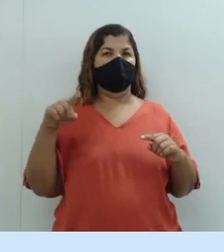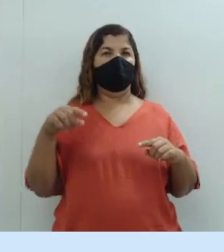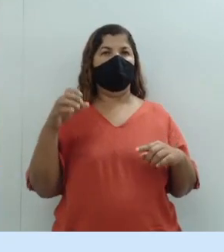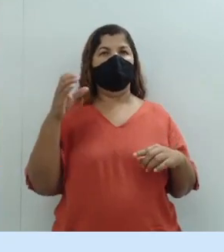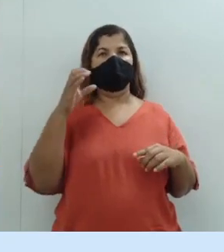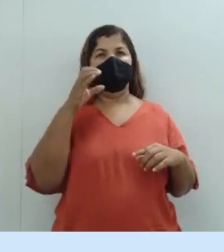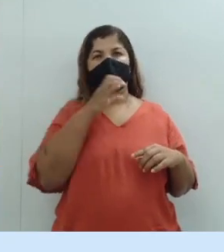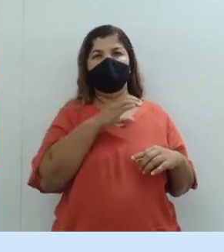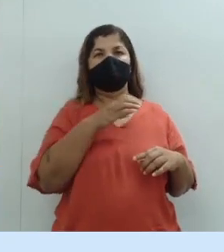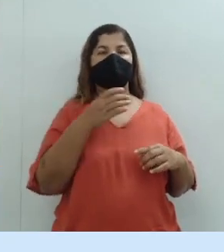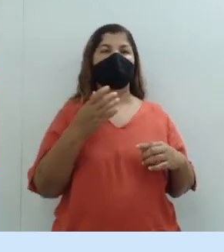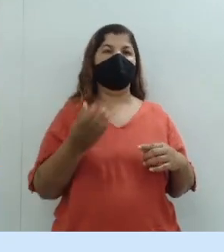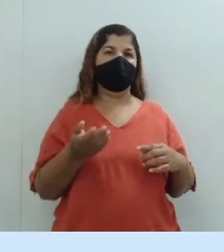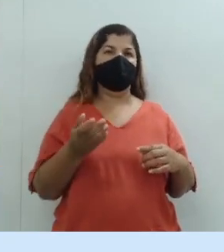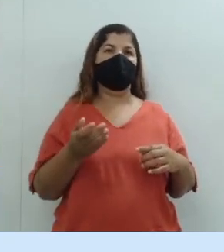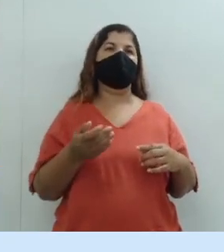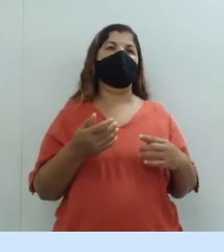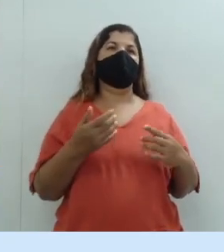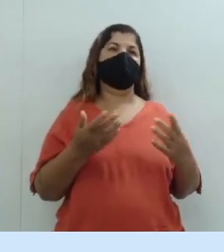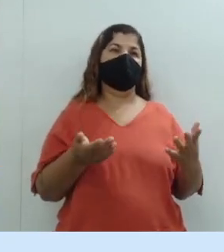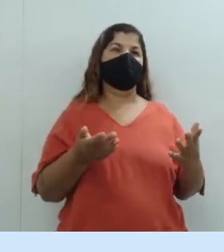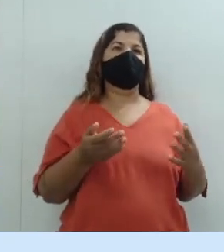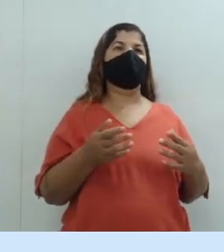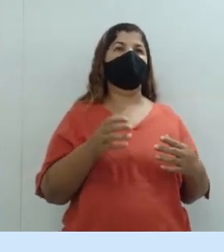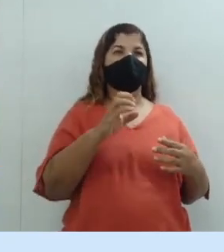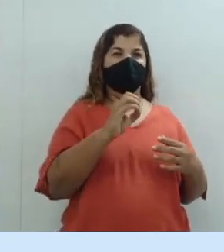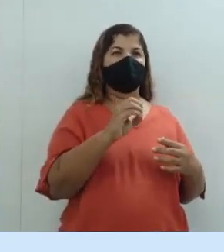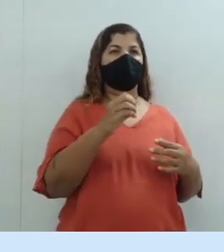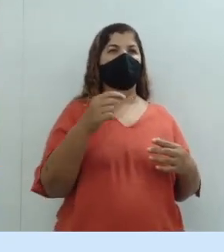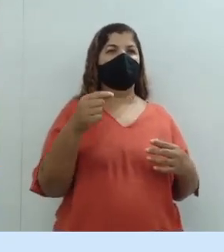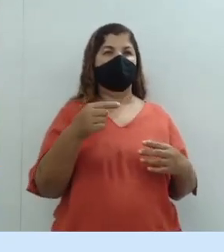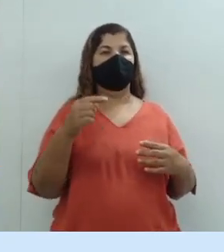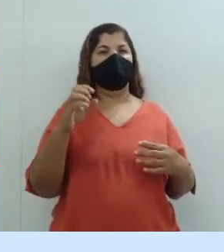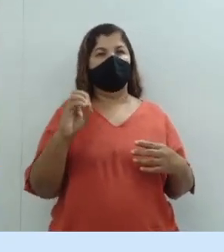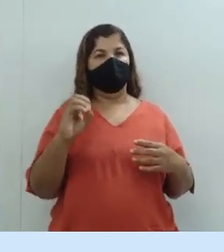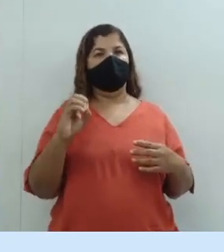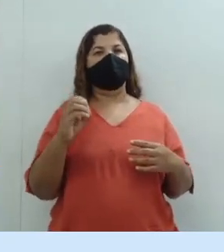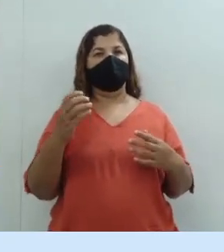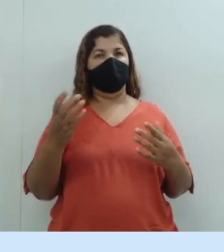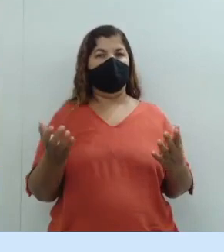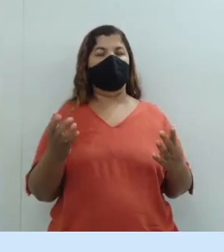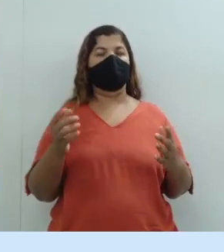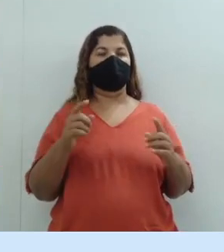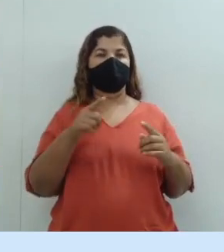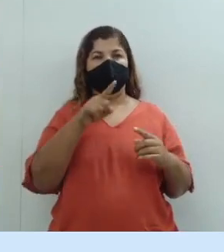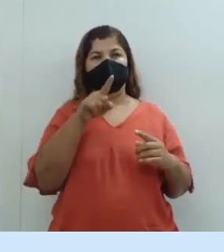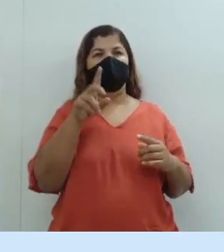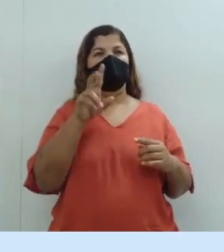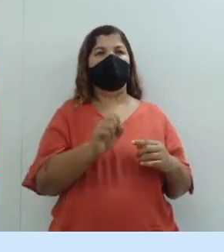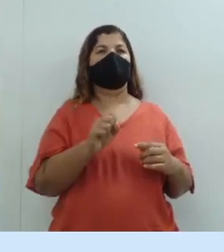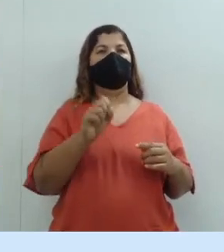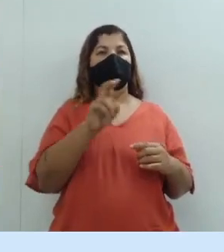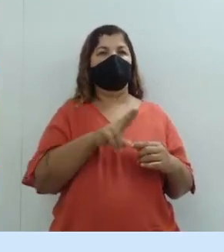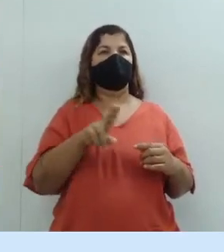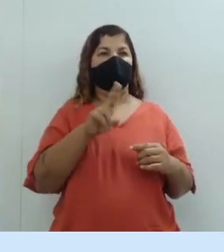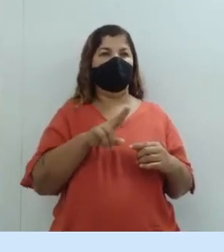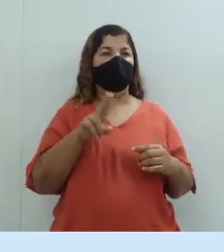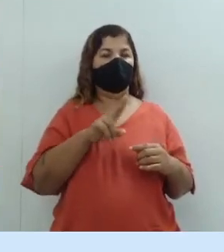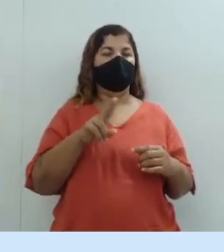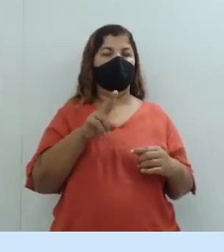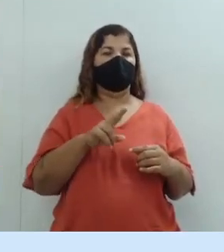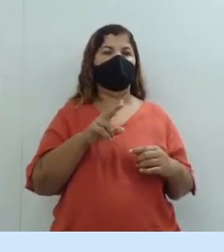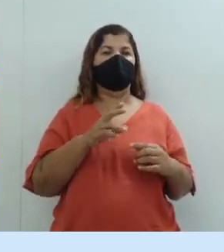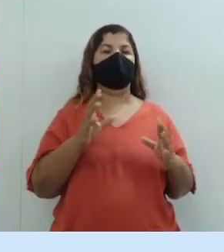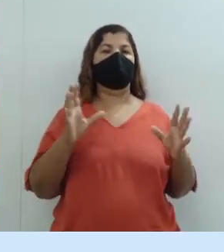seria θ inicial, θ final menos θ inicial. Então, essa é uma função aí que a gente pode utilizar também para calcular